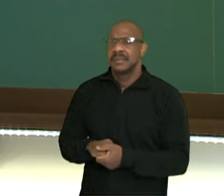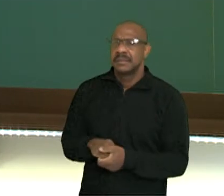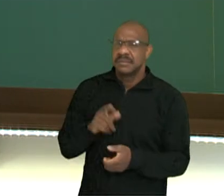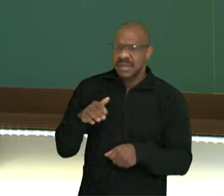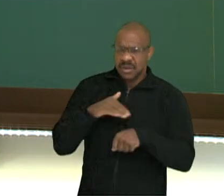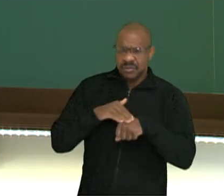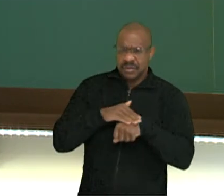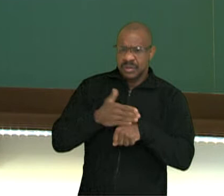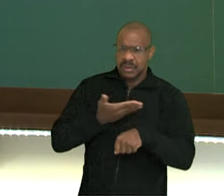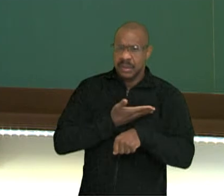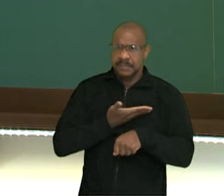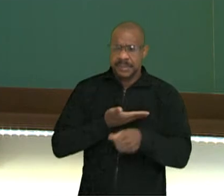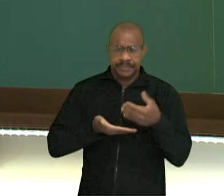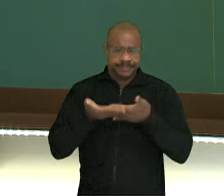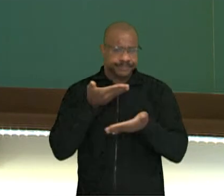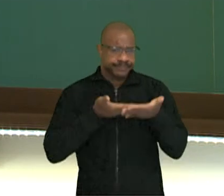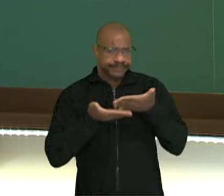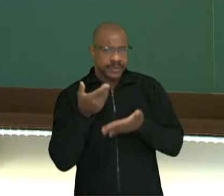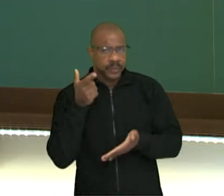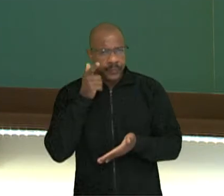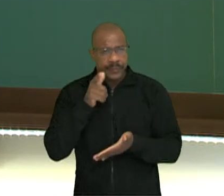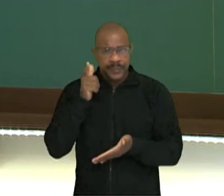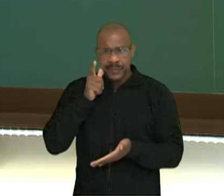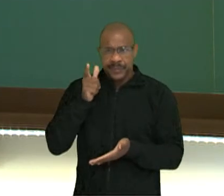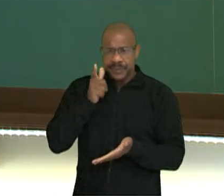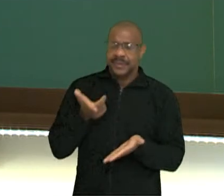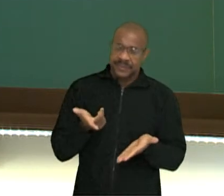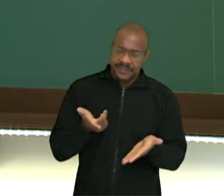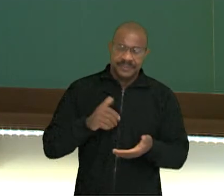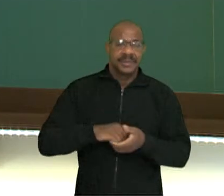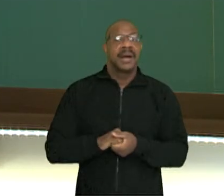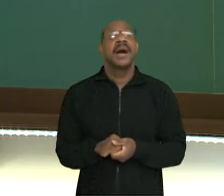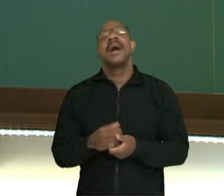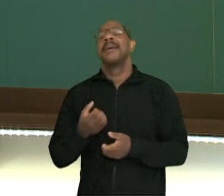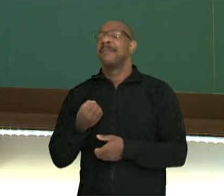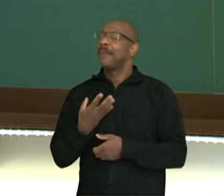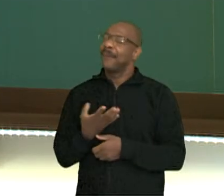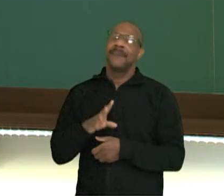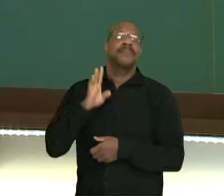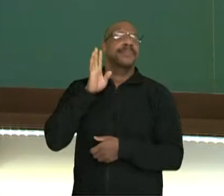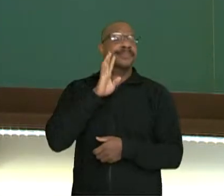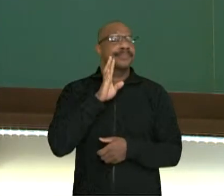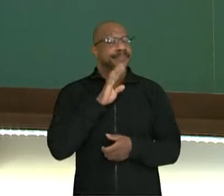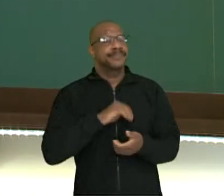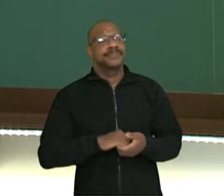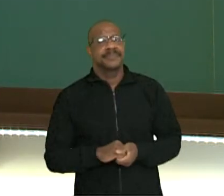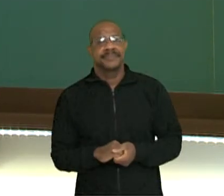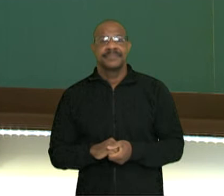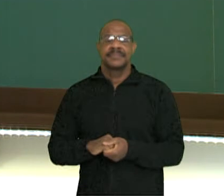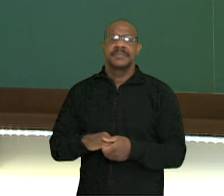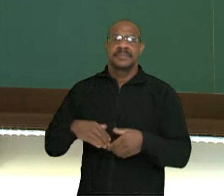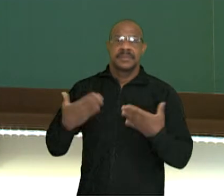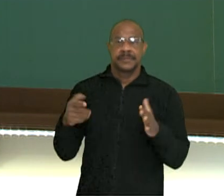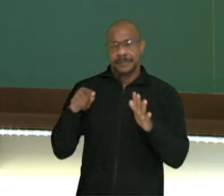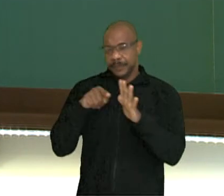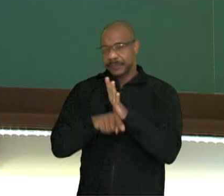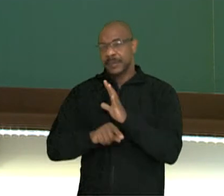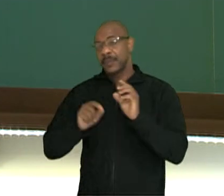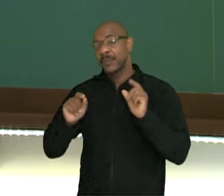conversou com os colegas? Você conseguiu? Ah, que ótimo! Muito bacana isso. Então eu te